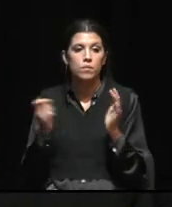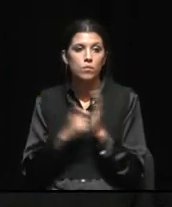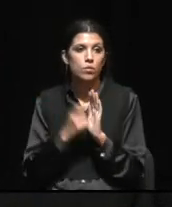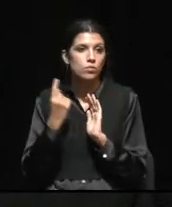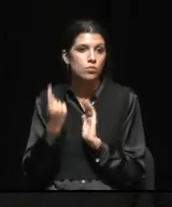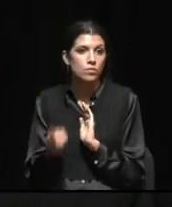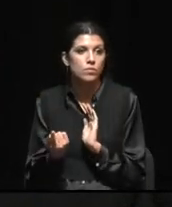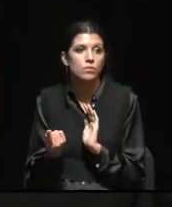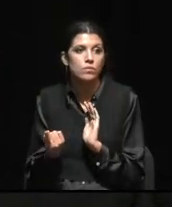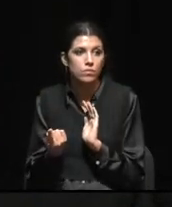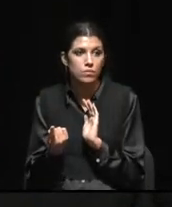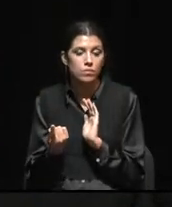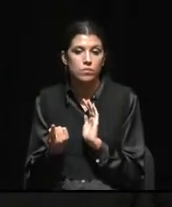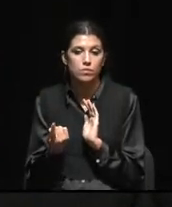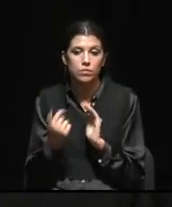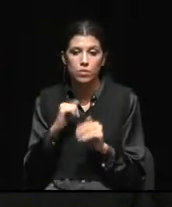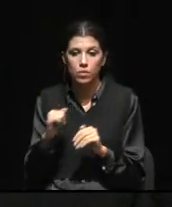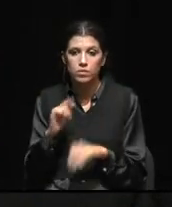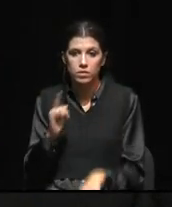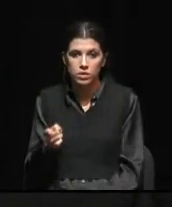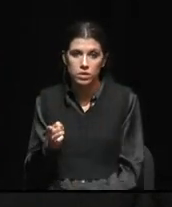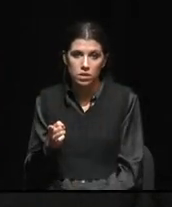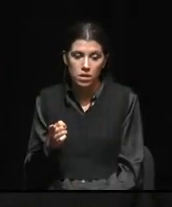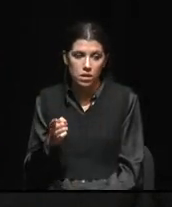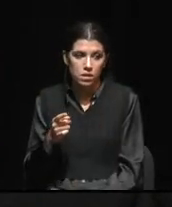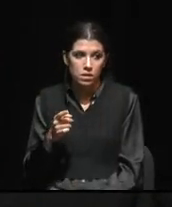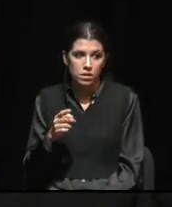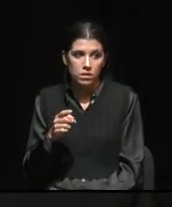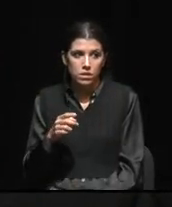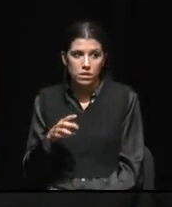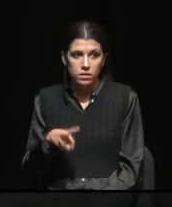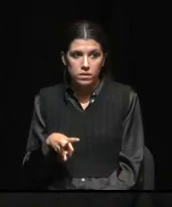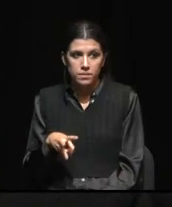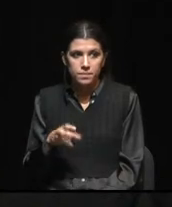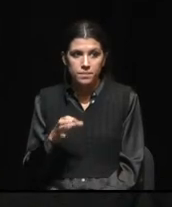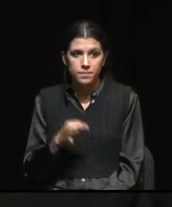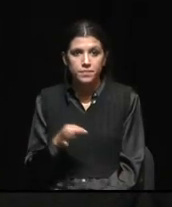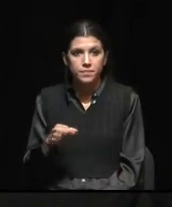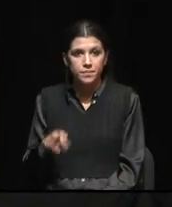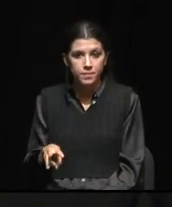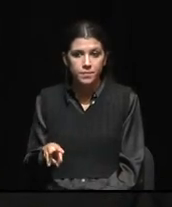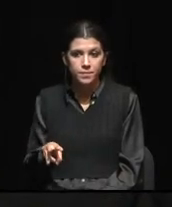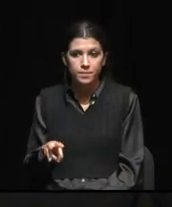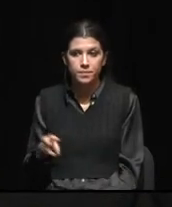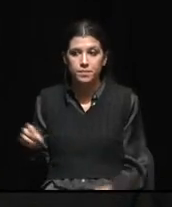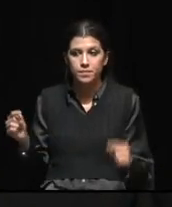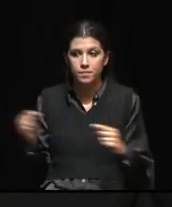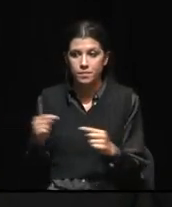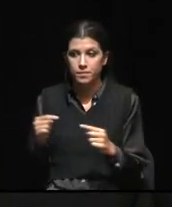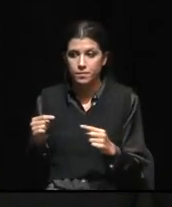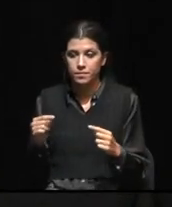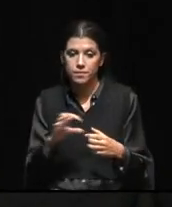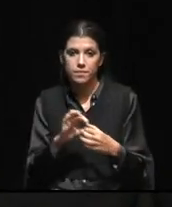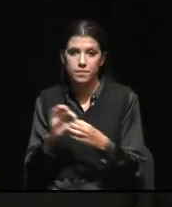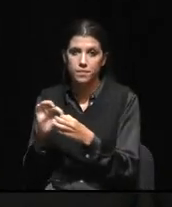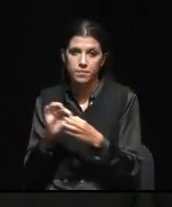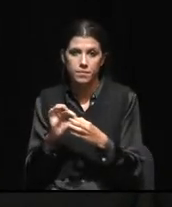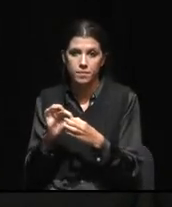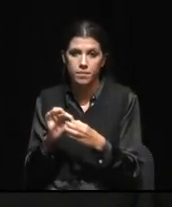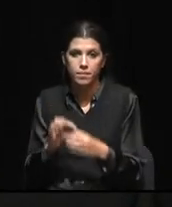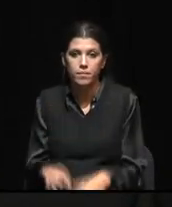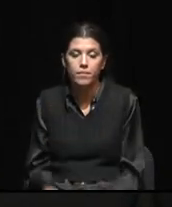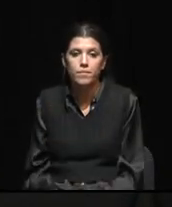um quem Vota contra PPM e CDs e